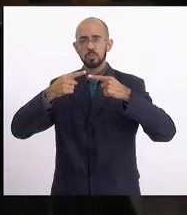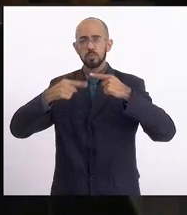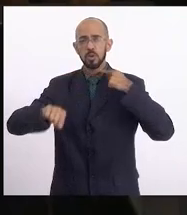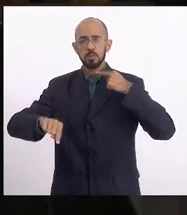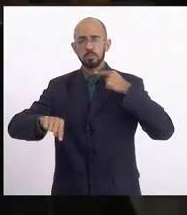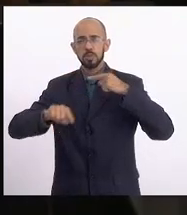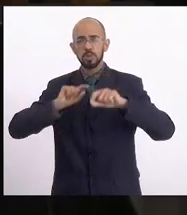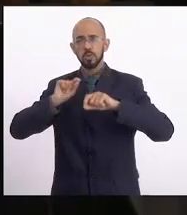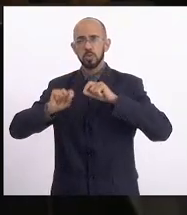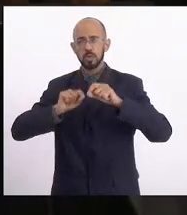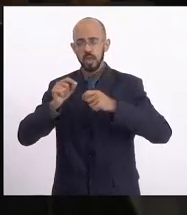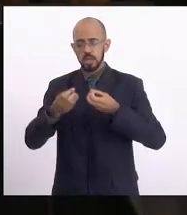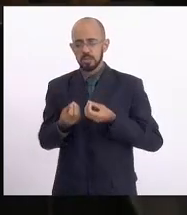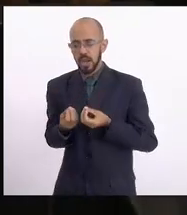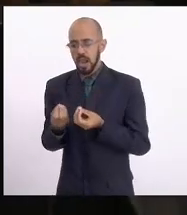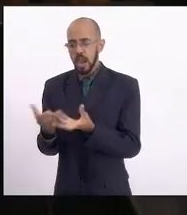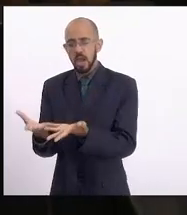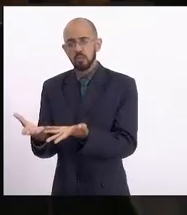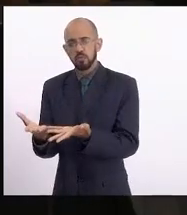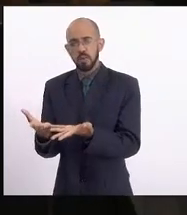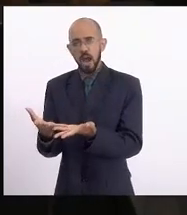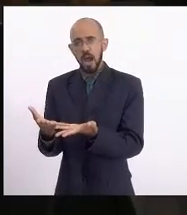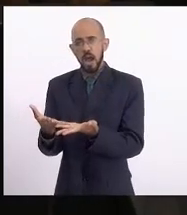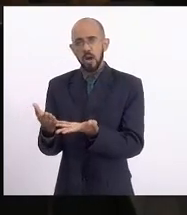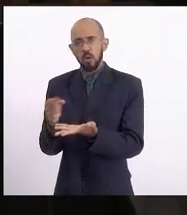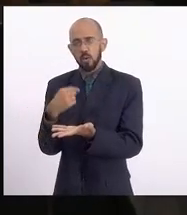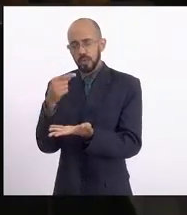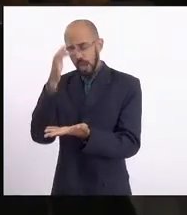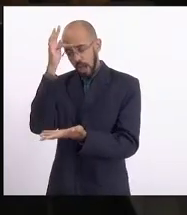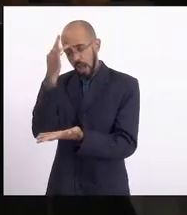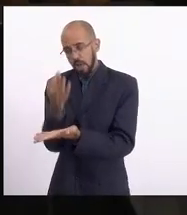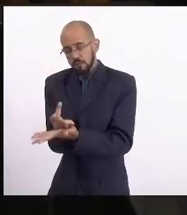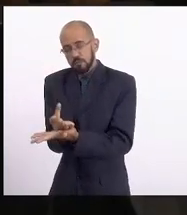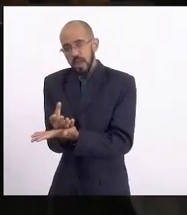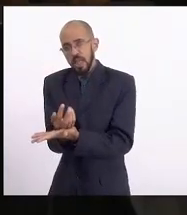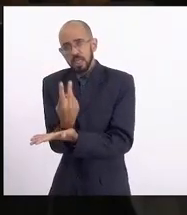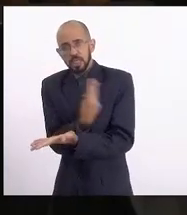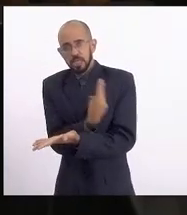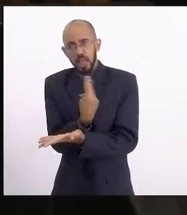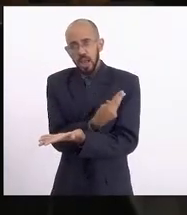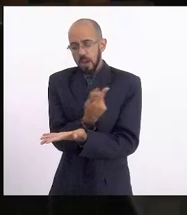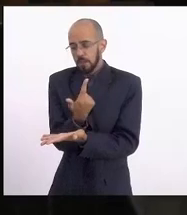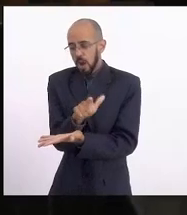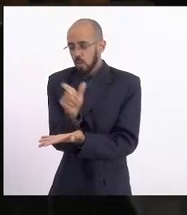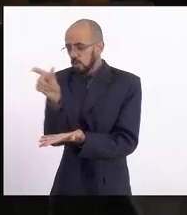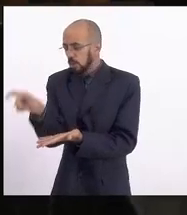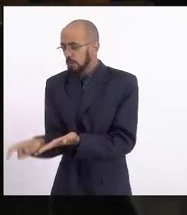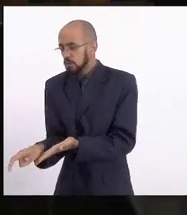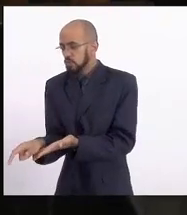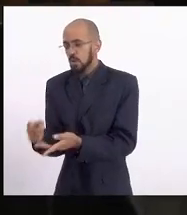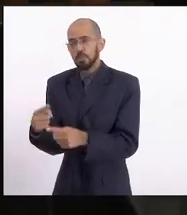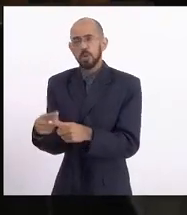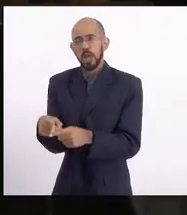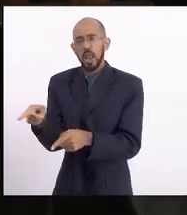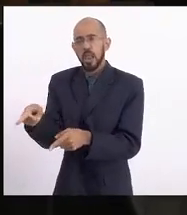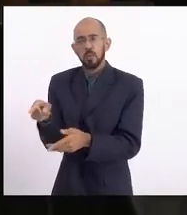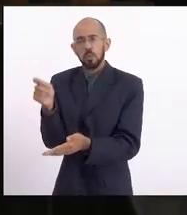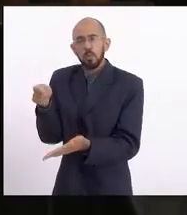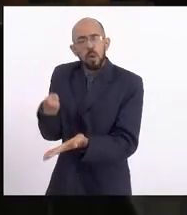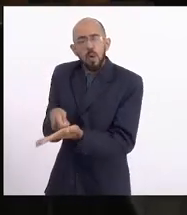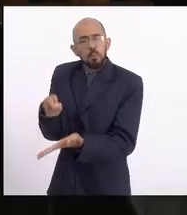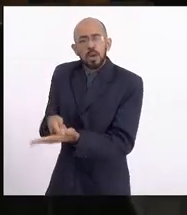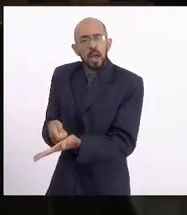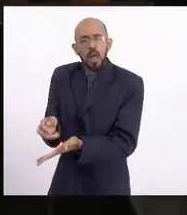pessoa de levar aquilo que ela acredita a outra, até porque a pessoa ela não é obrigada a aceitar. É o direito do